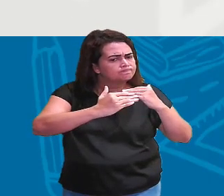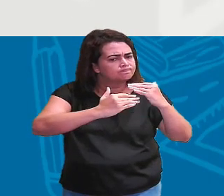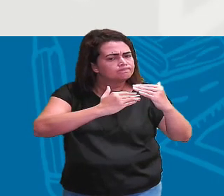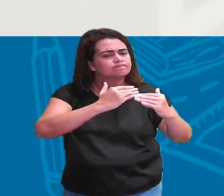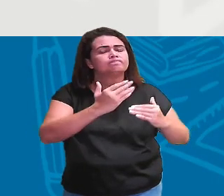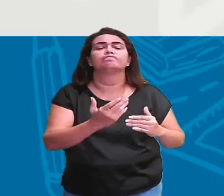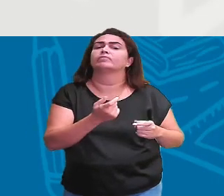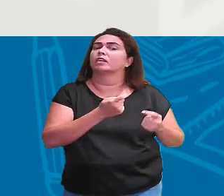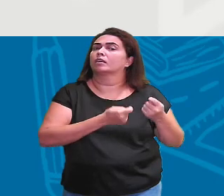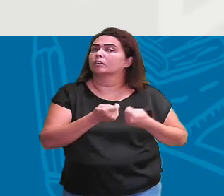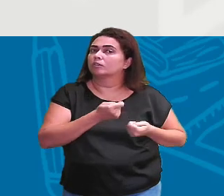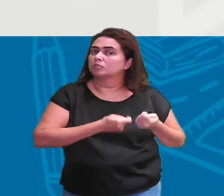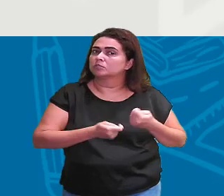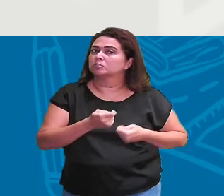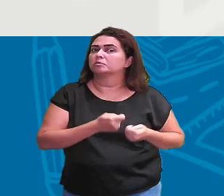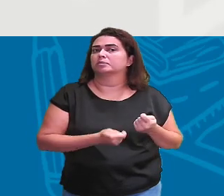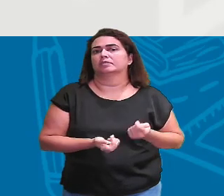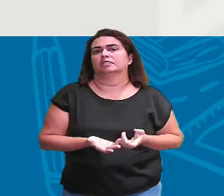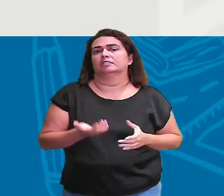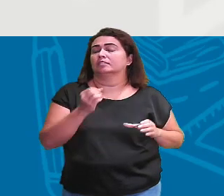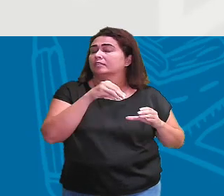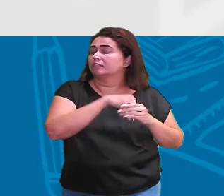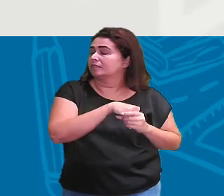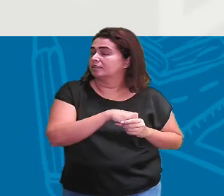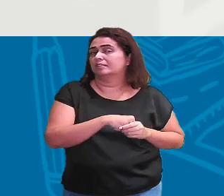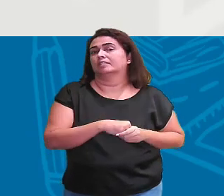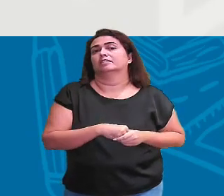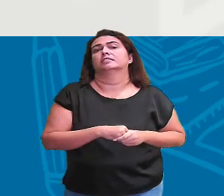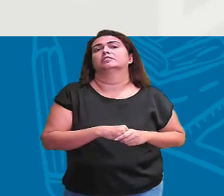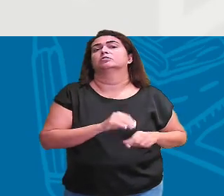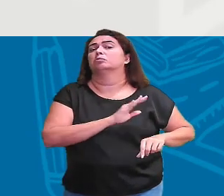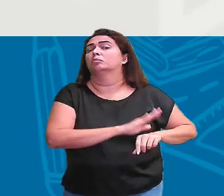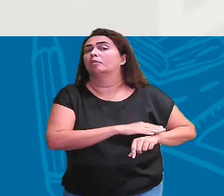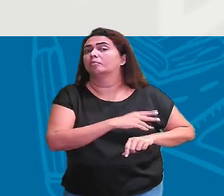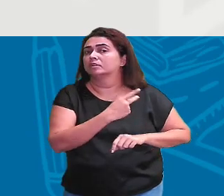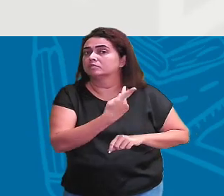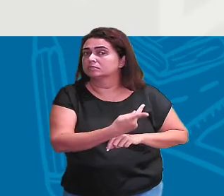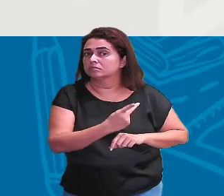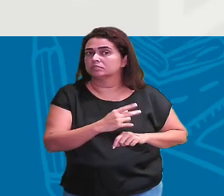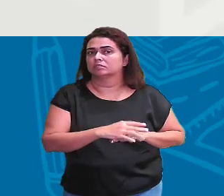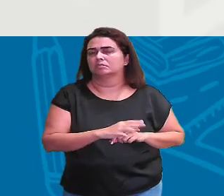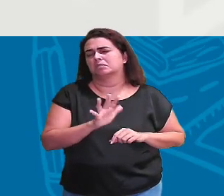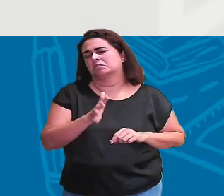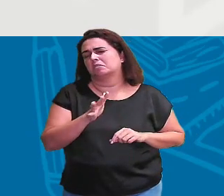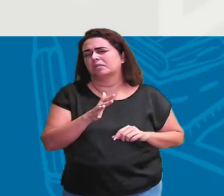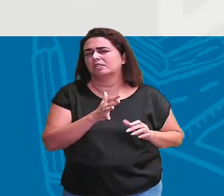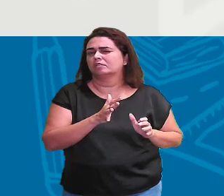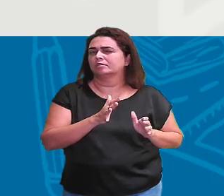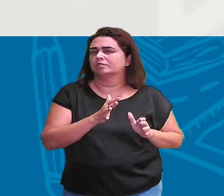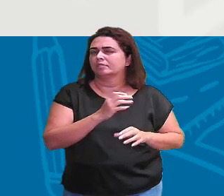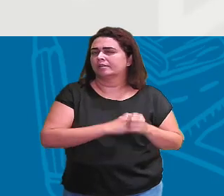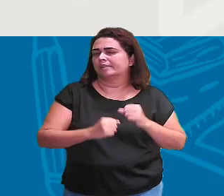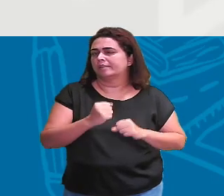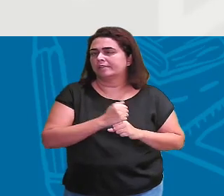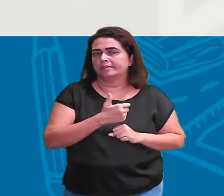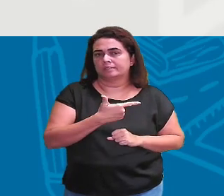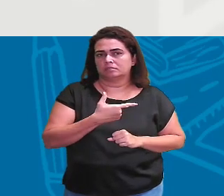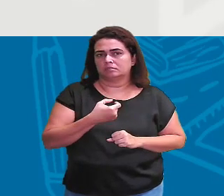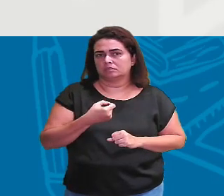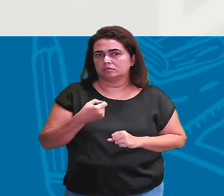da sua economia, do seu desenvolvimento, Era um momento ali, a partir do ano 2000, que esses países começavam a